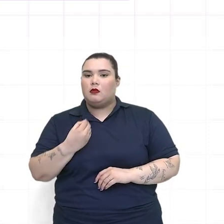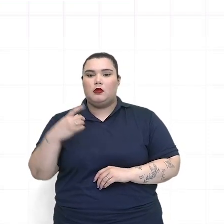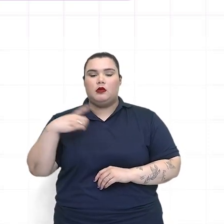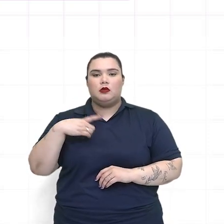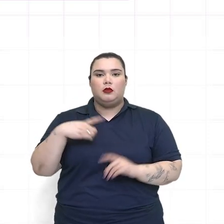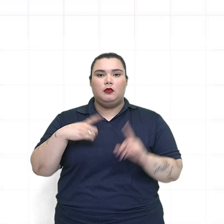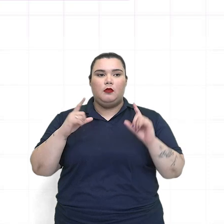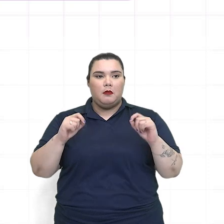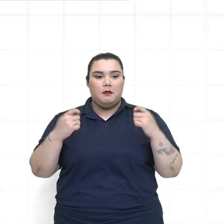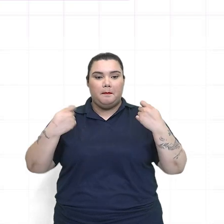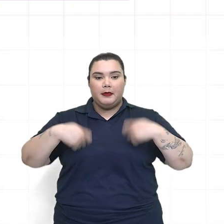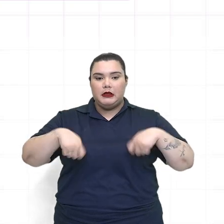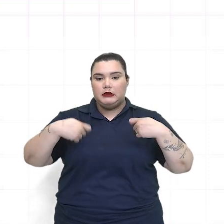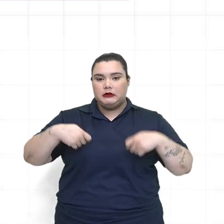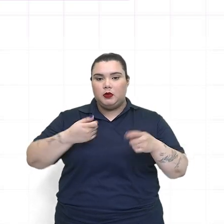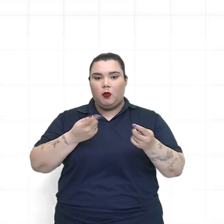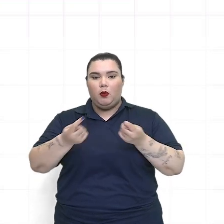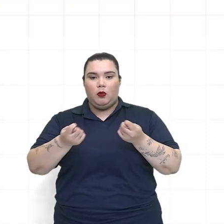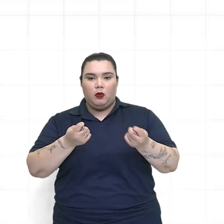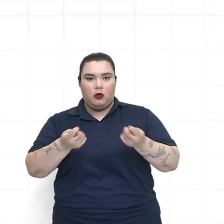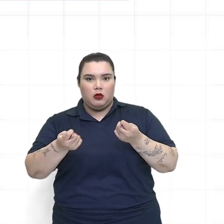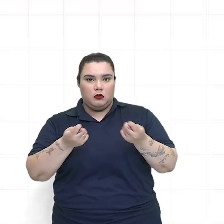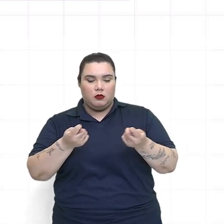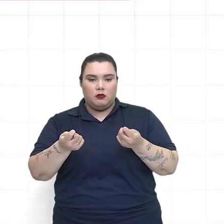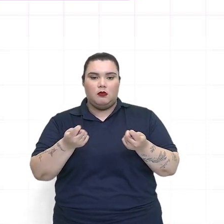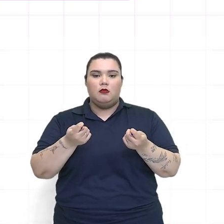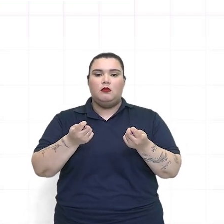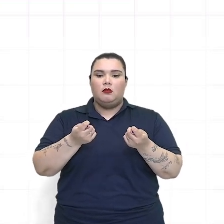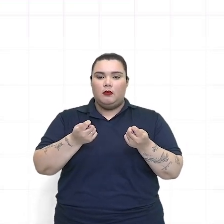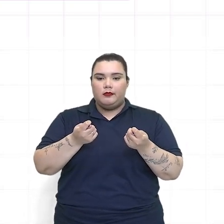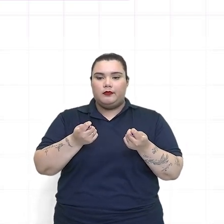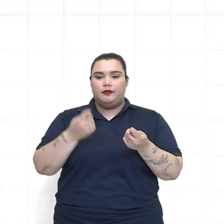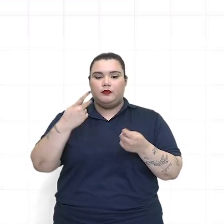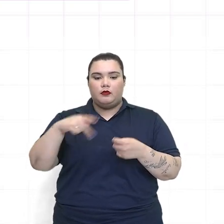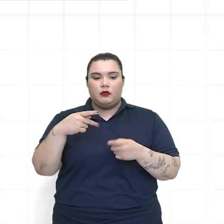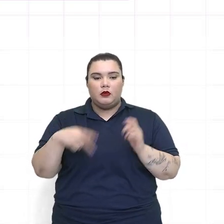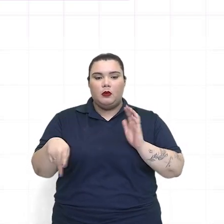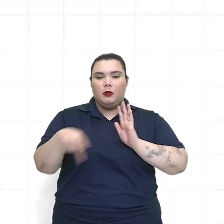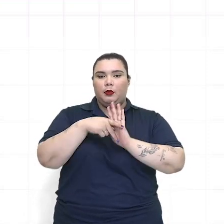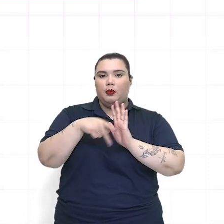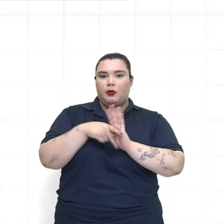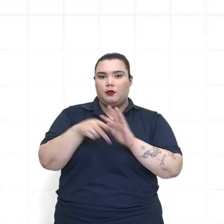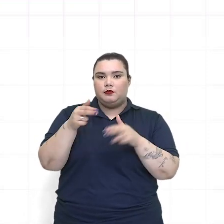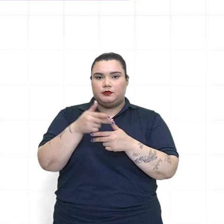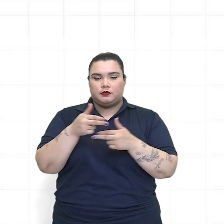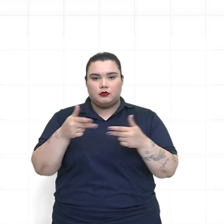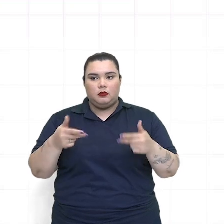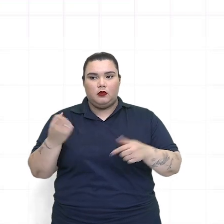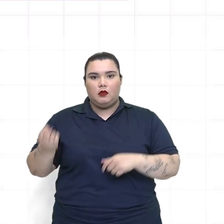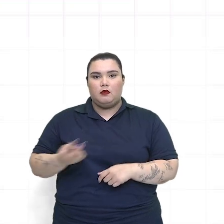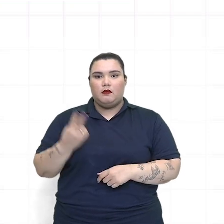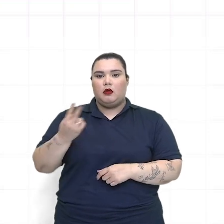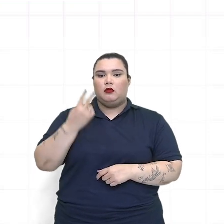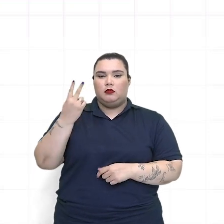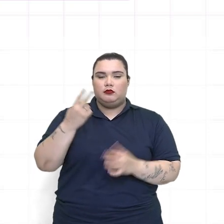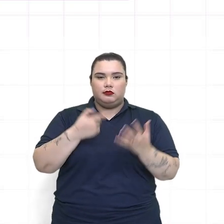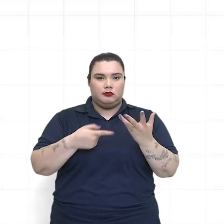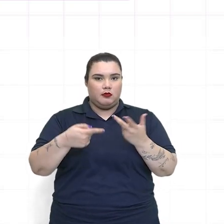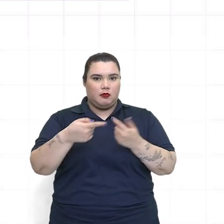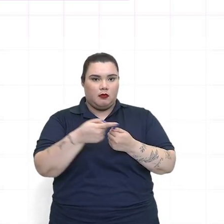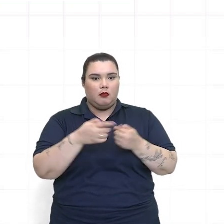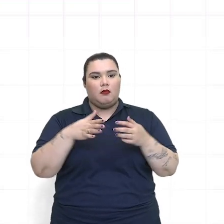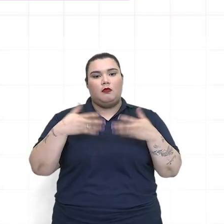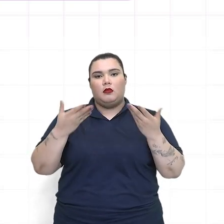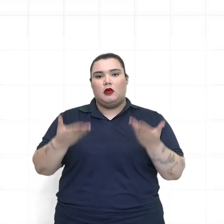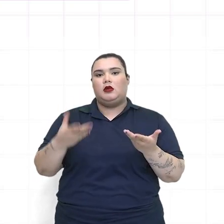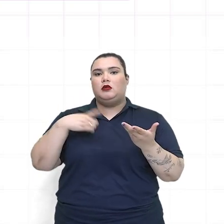a necessidade de controlar as suas posses, né? Seus valores e tudo mais. Então